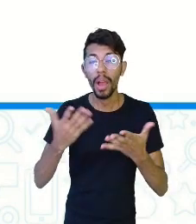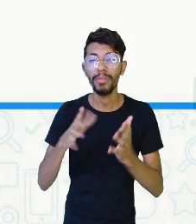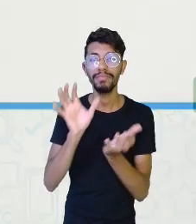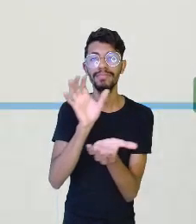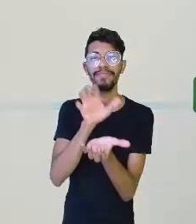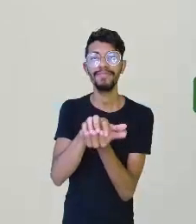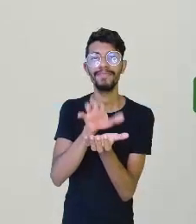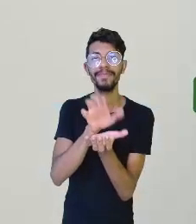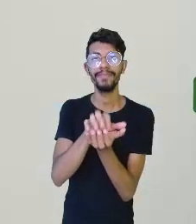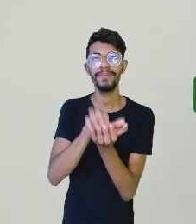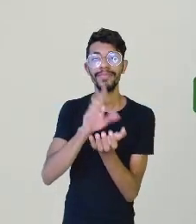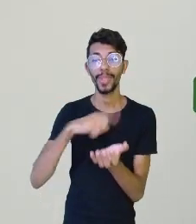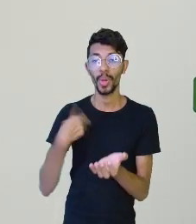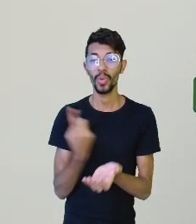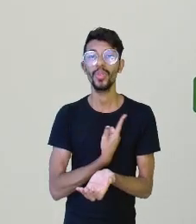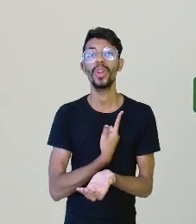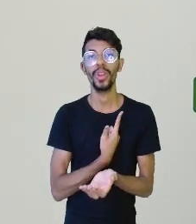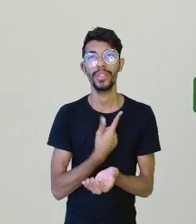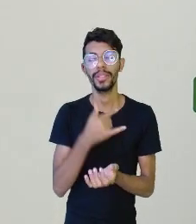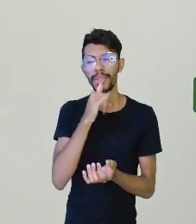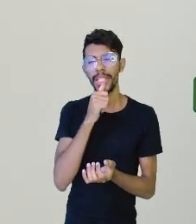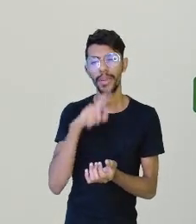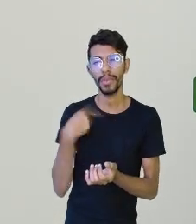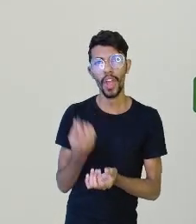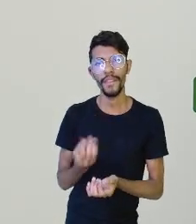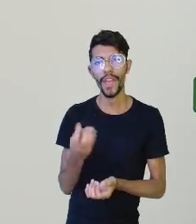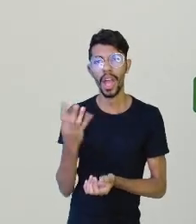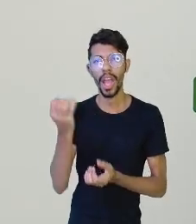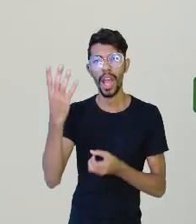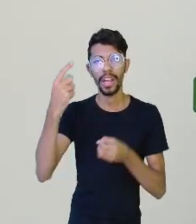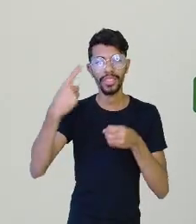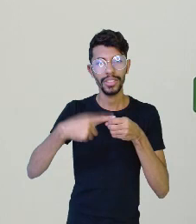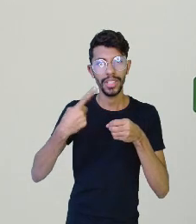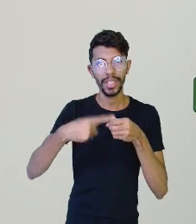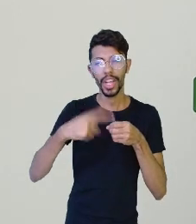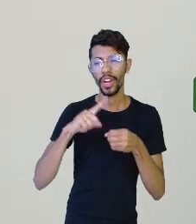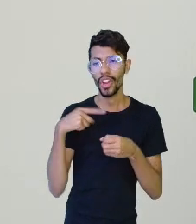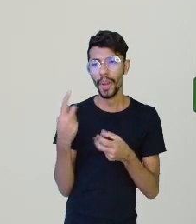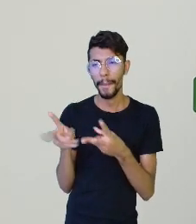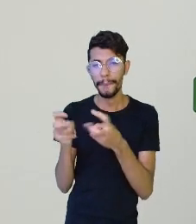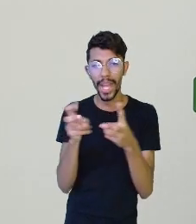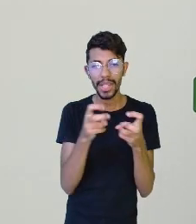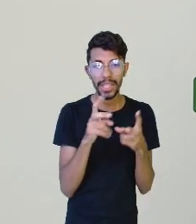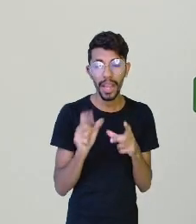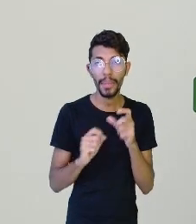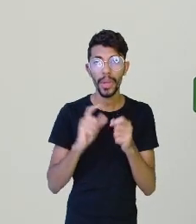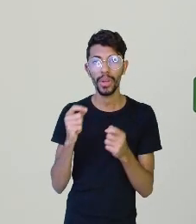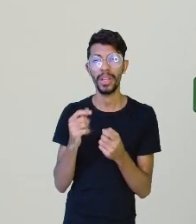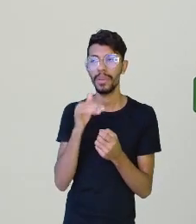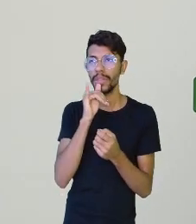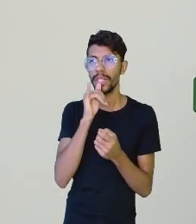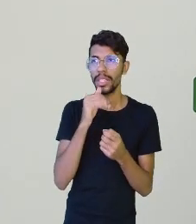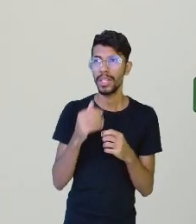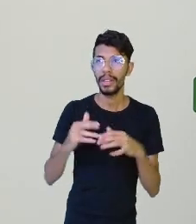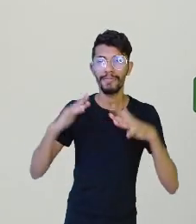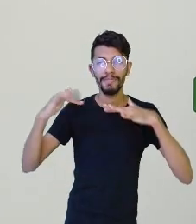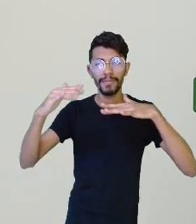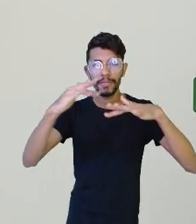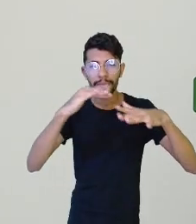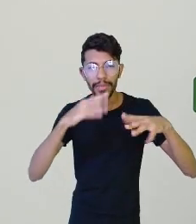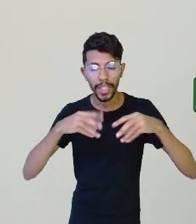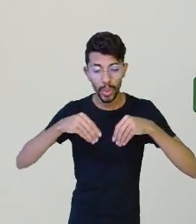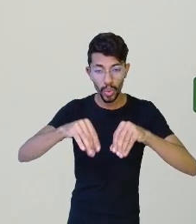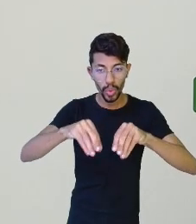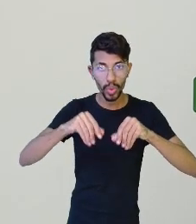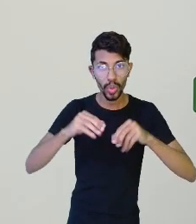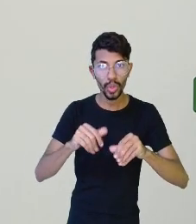nosso estado. Quando a gente vai viajar para o interior, ainda hoje a gente vê, né, as plantações, o solo, o clima favorece